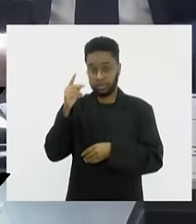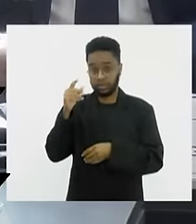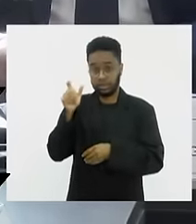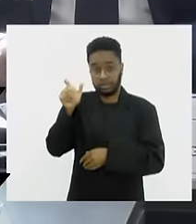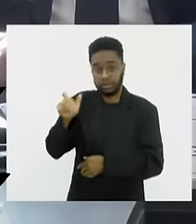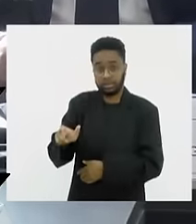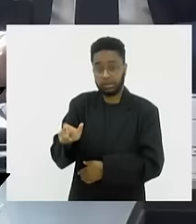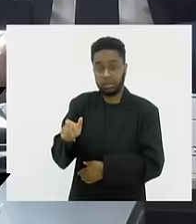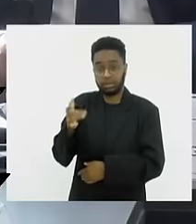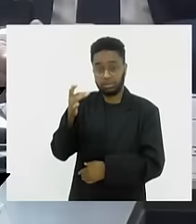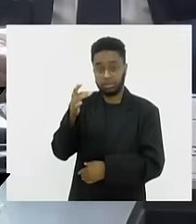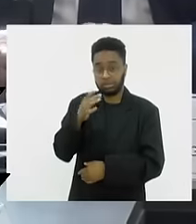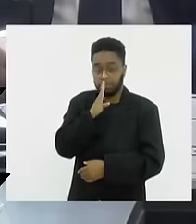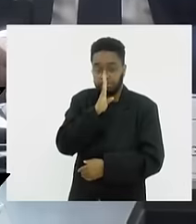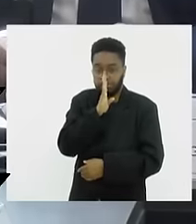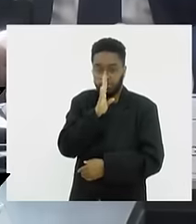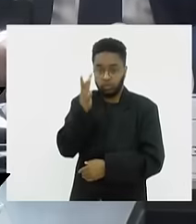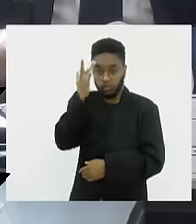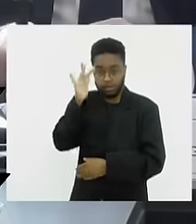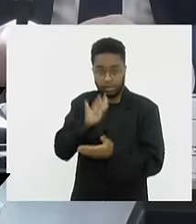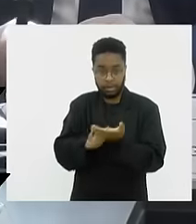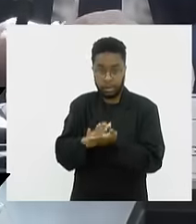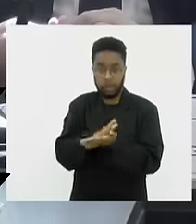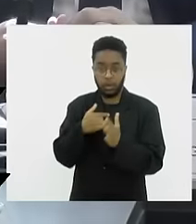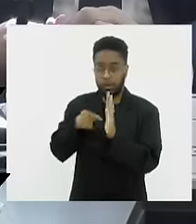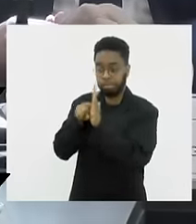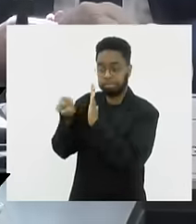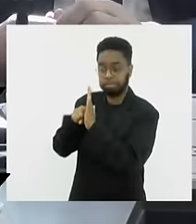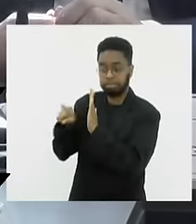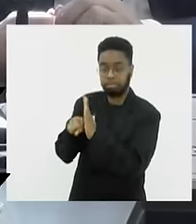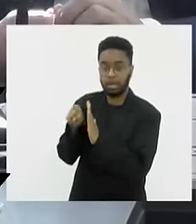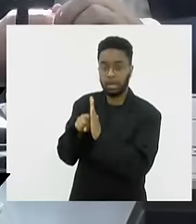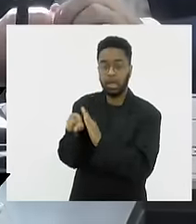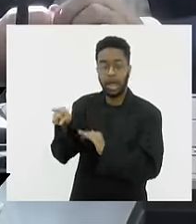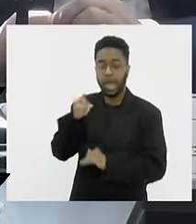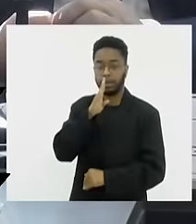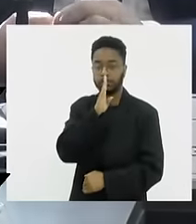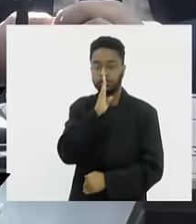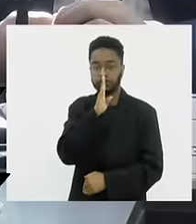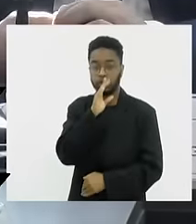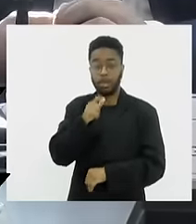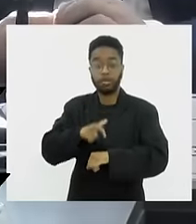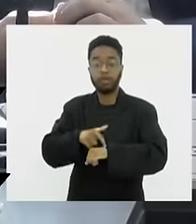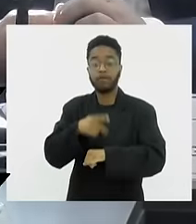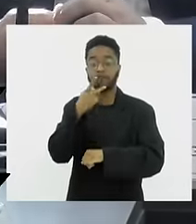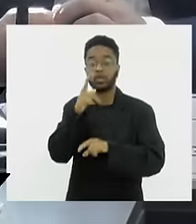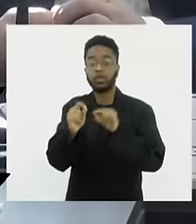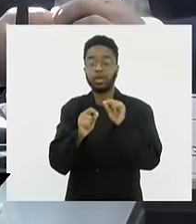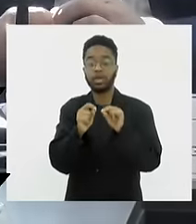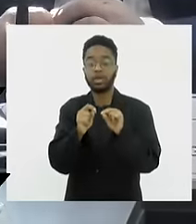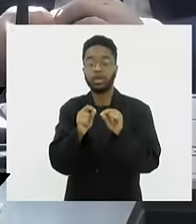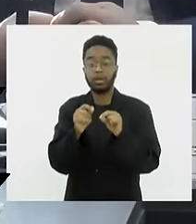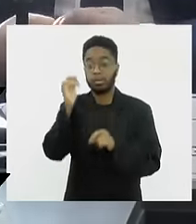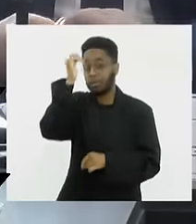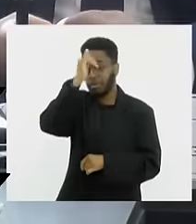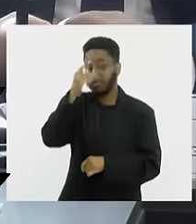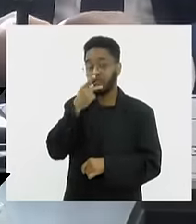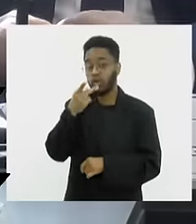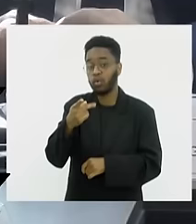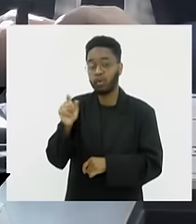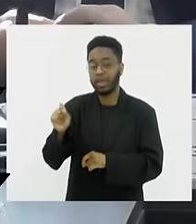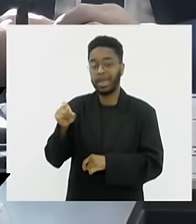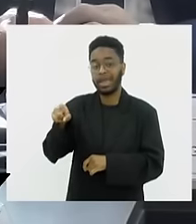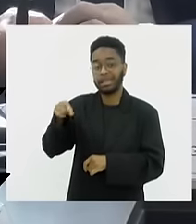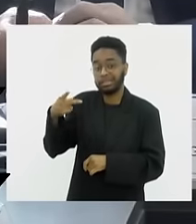ela se permaneceu no direito de ficar calada, presidente. Depois foi demandar contra a gente no justiça. Quando ela abriu a boca, ela falou aquela asneira dizendo que a empresa dela,